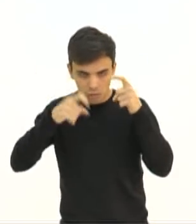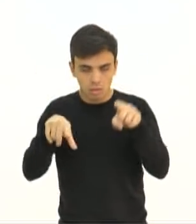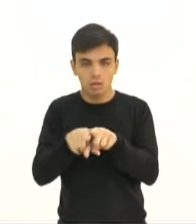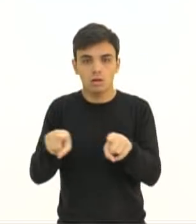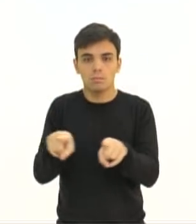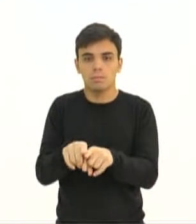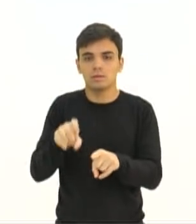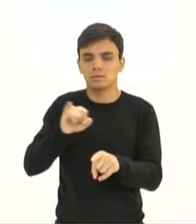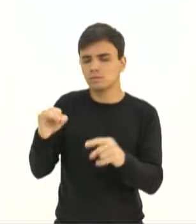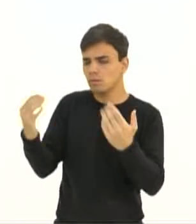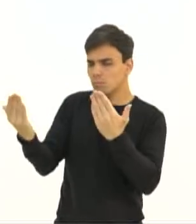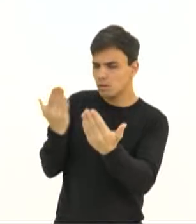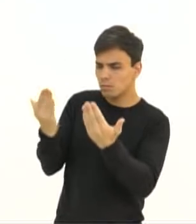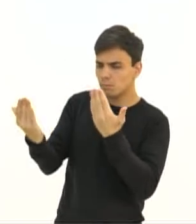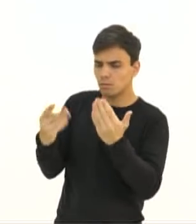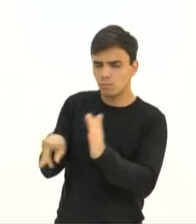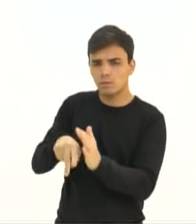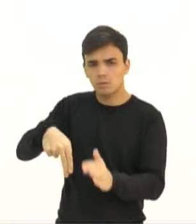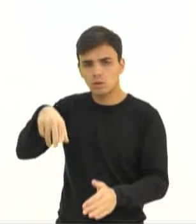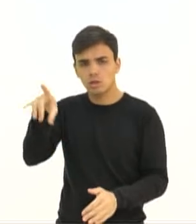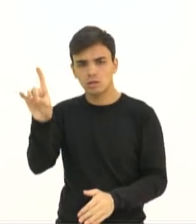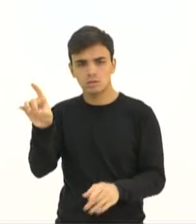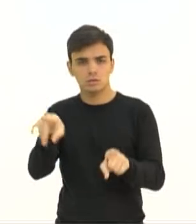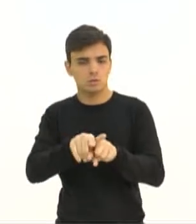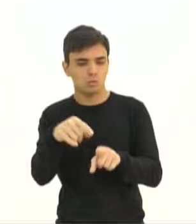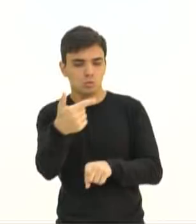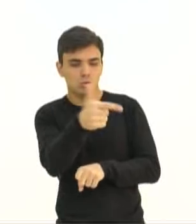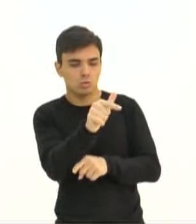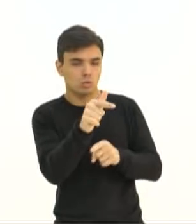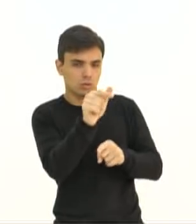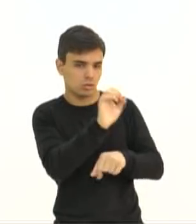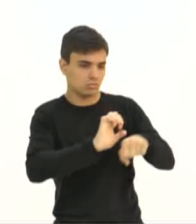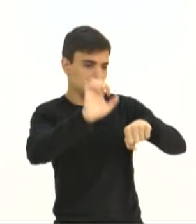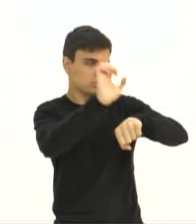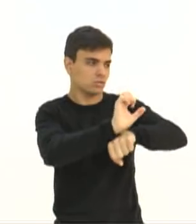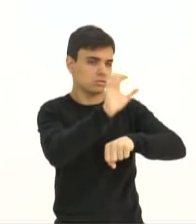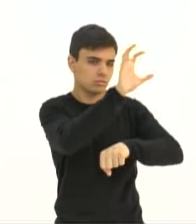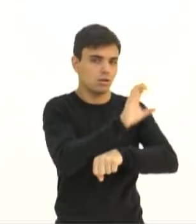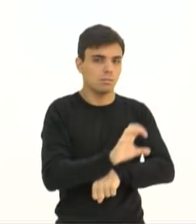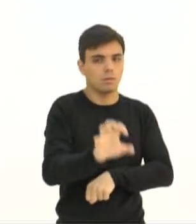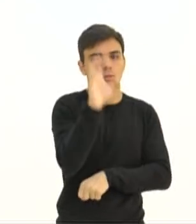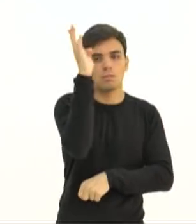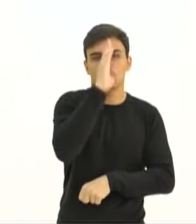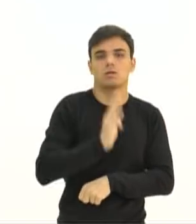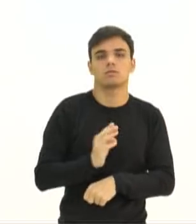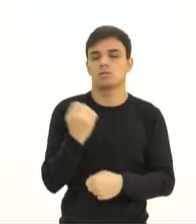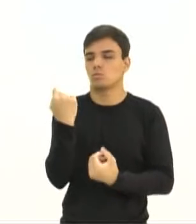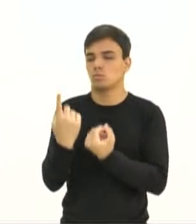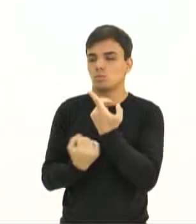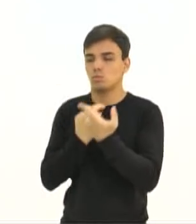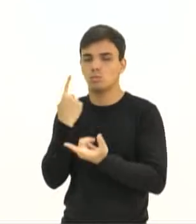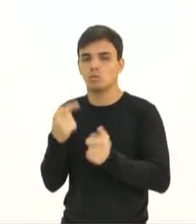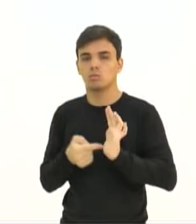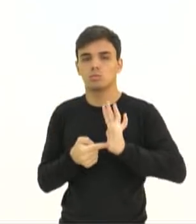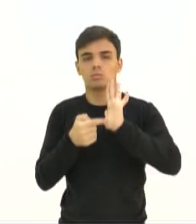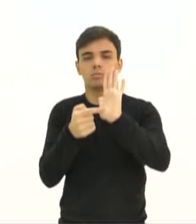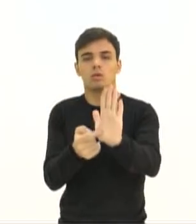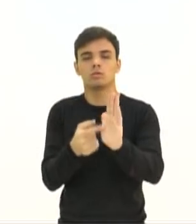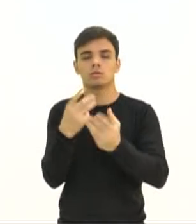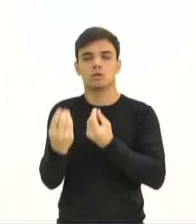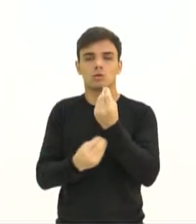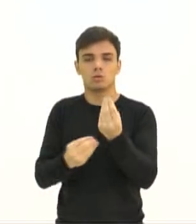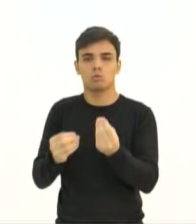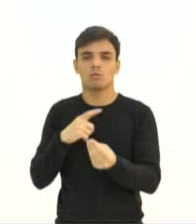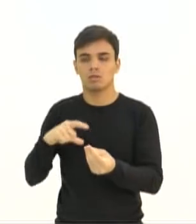ali comparações do Nordeste com outras regiões do Brasil, alguns indicadores mostram